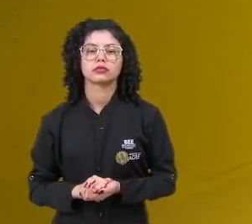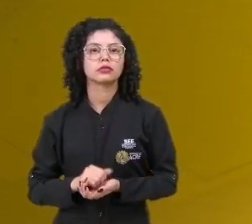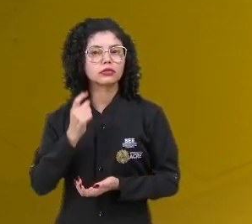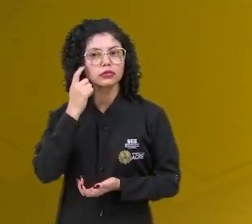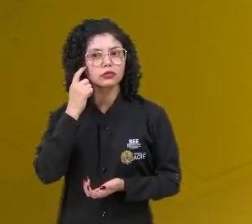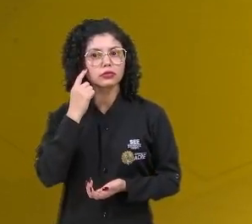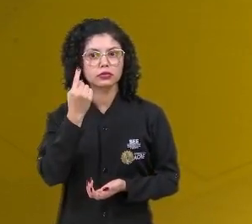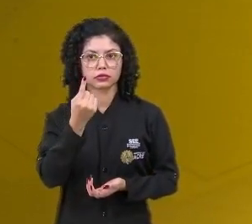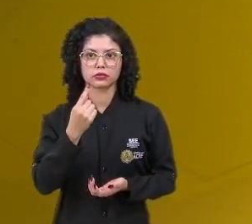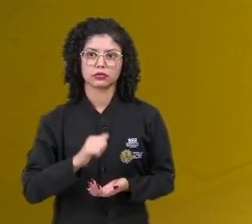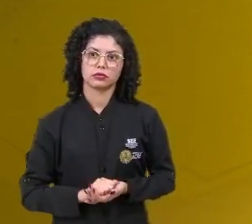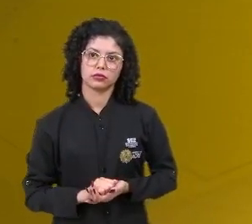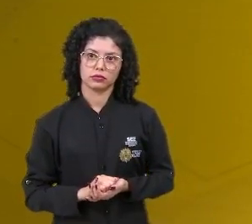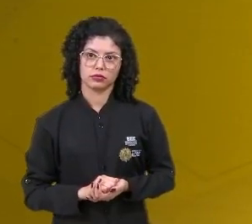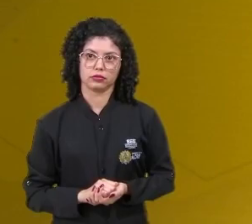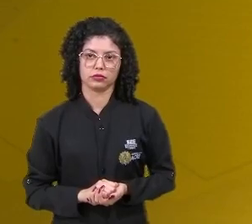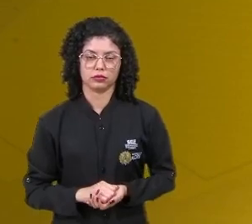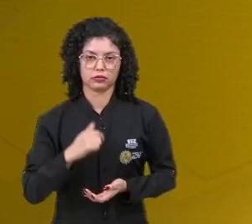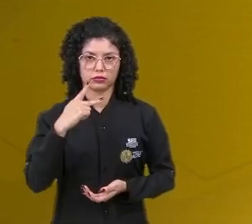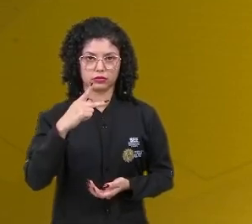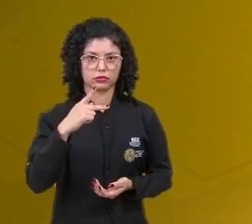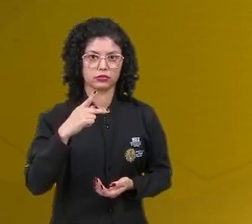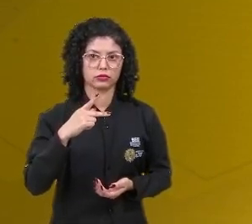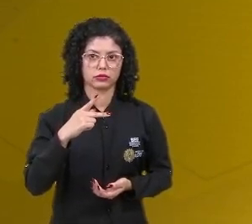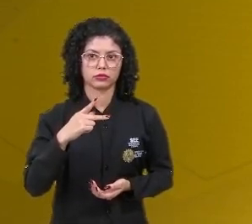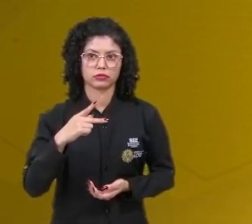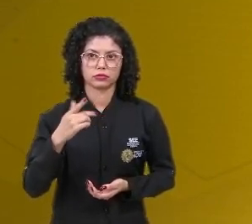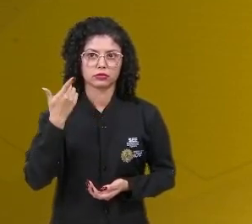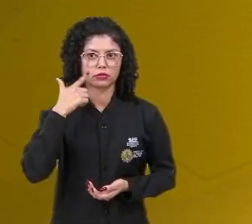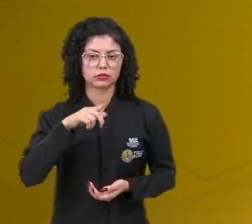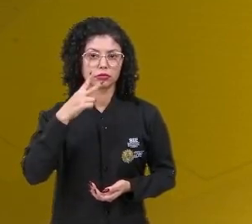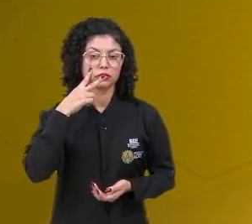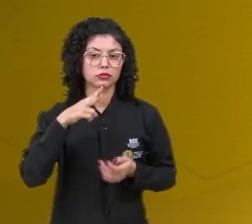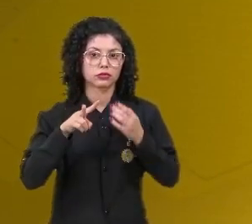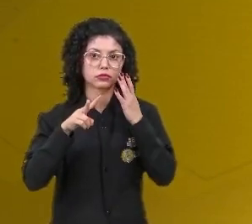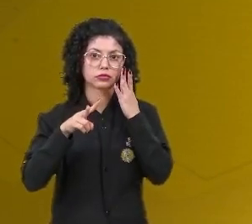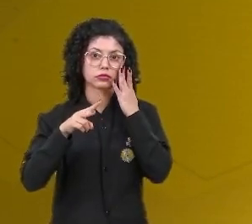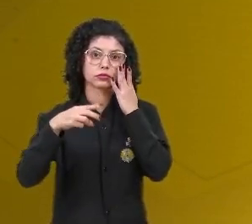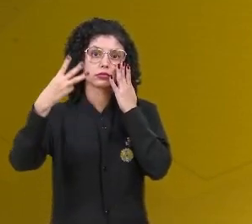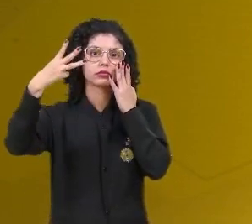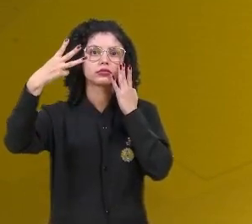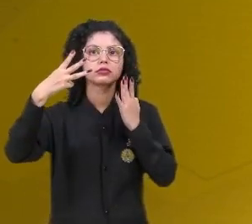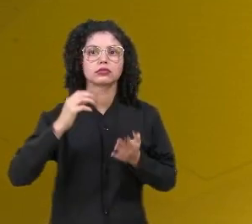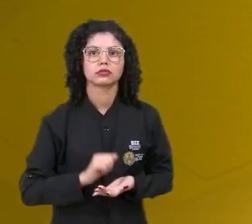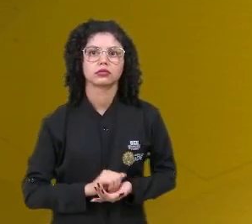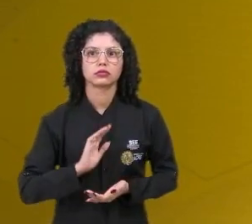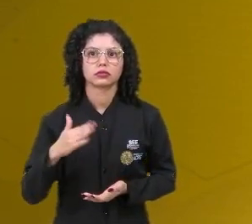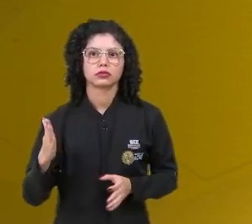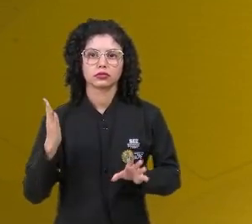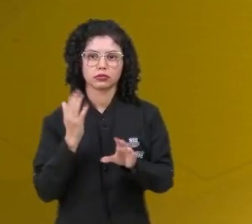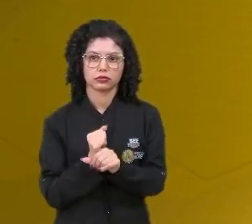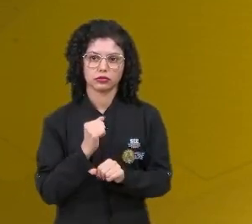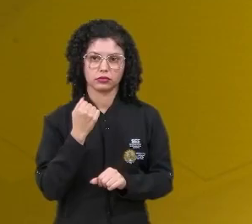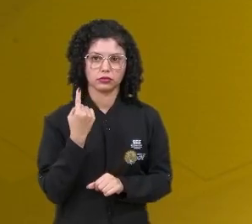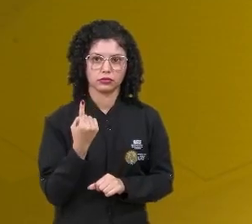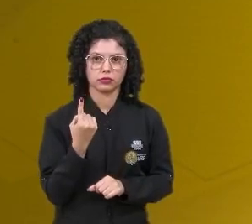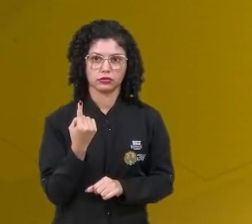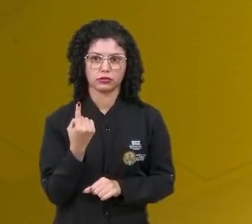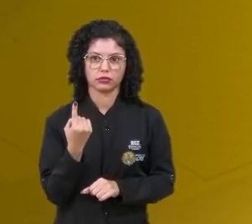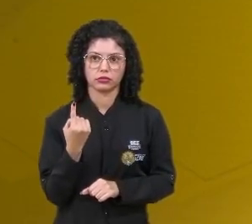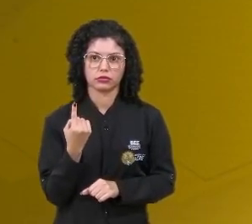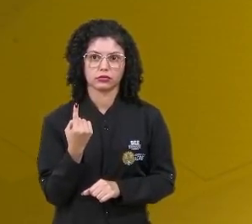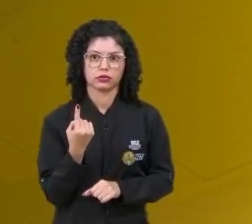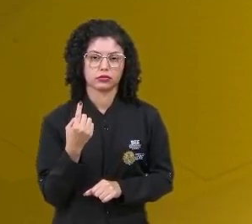imaginário 1. O P, eu consigo ver que o expoente ali é 3. Então, quando eu somo 1 do